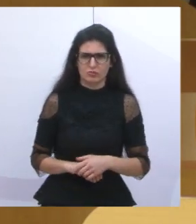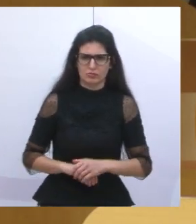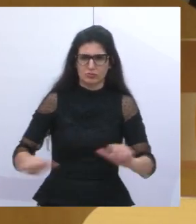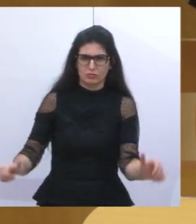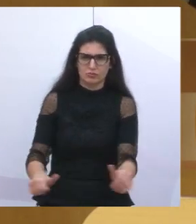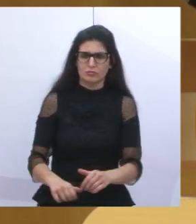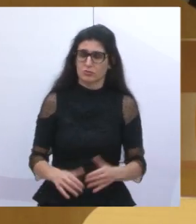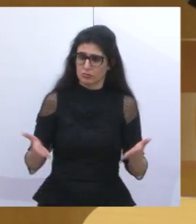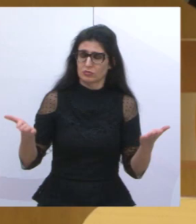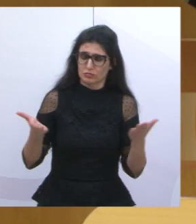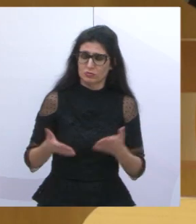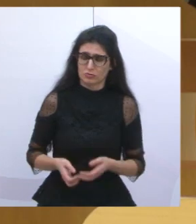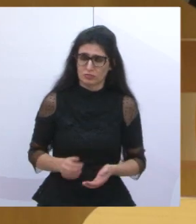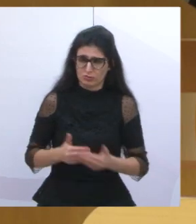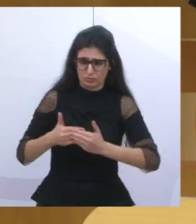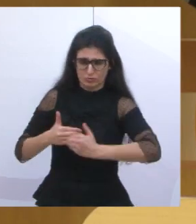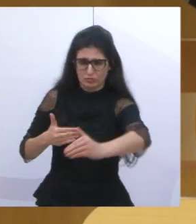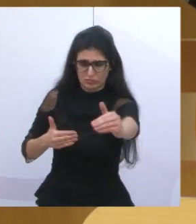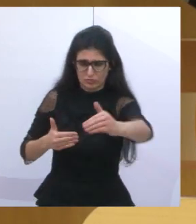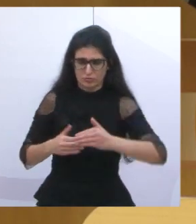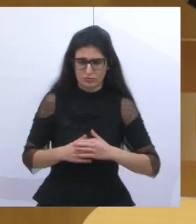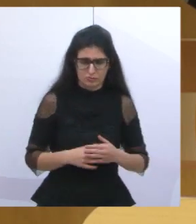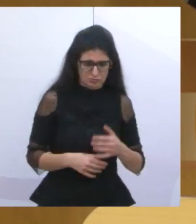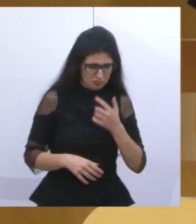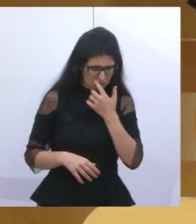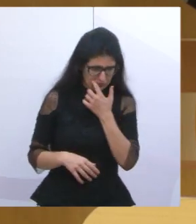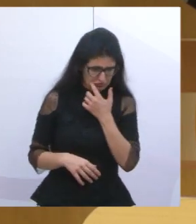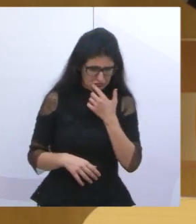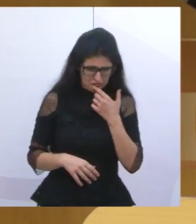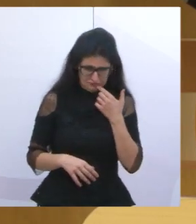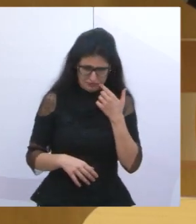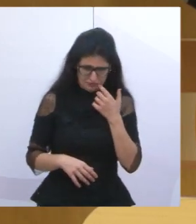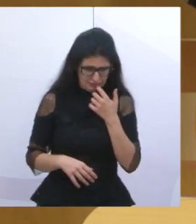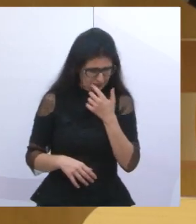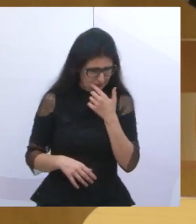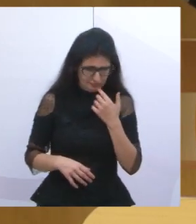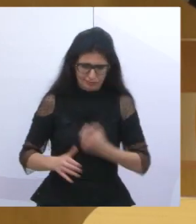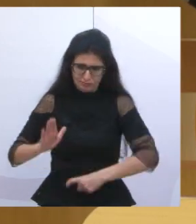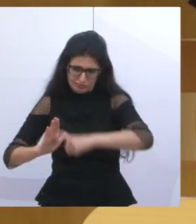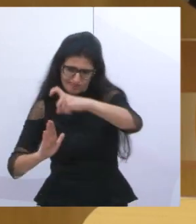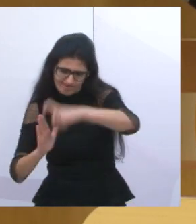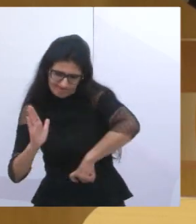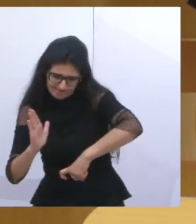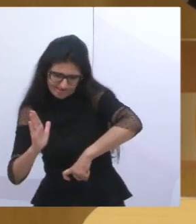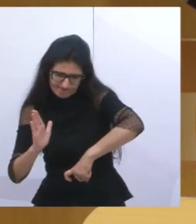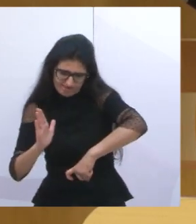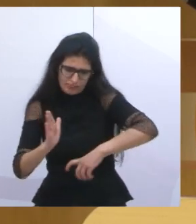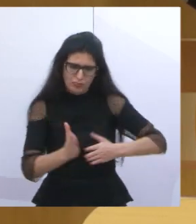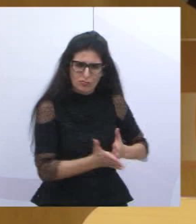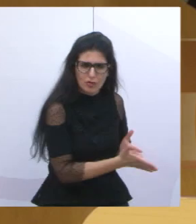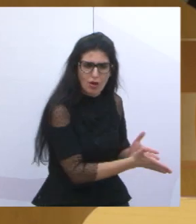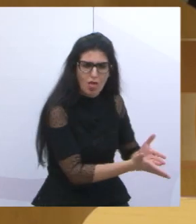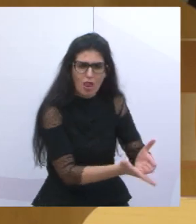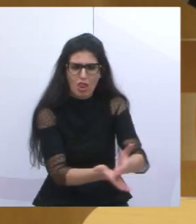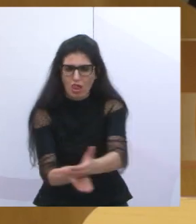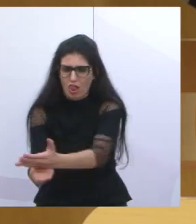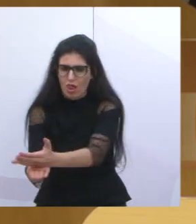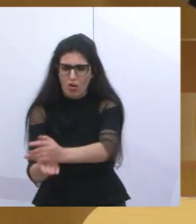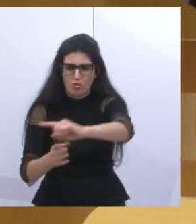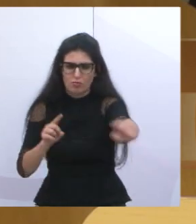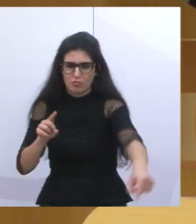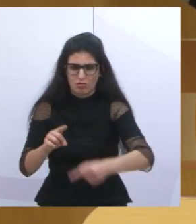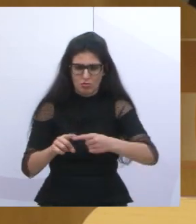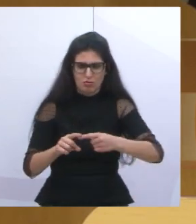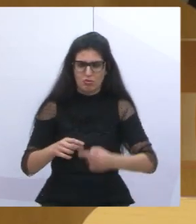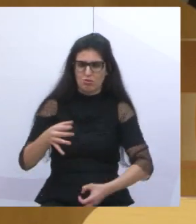com a intenção de implementar medidas de racionalização tributária para otimizar os processos,